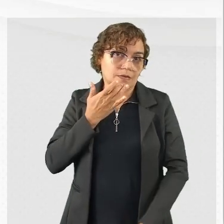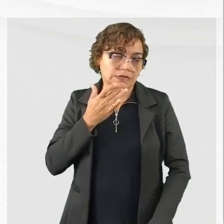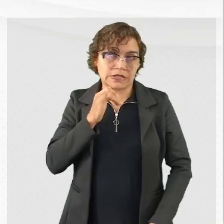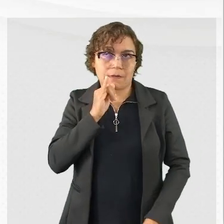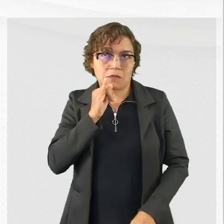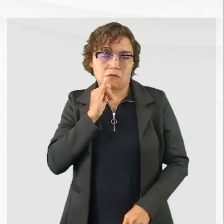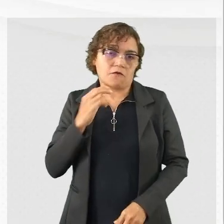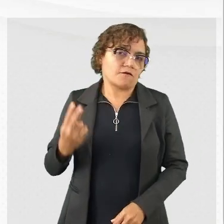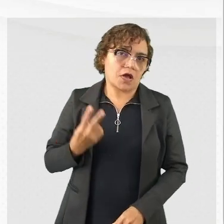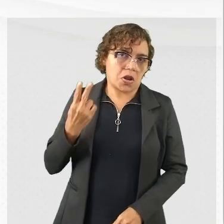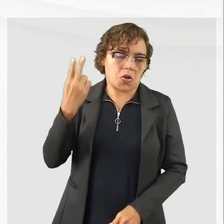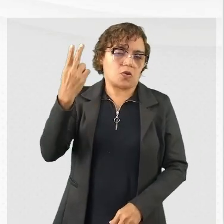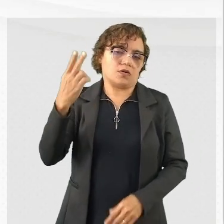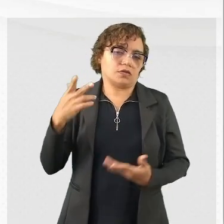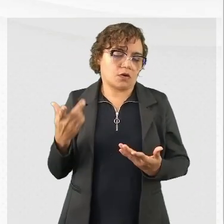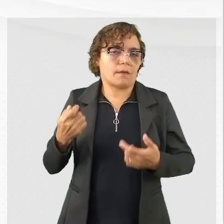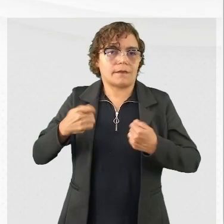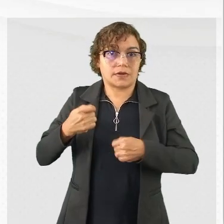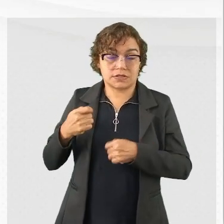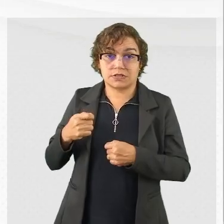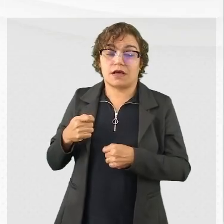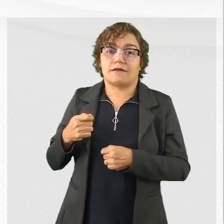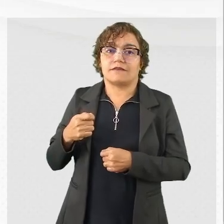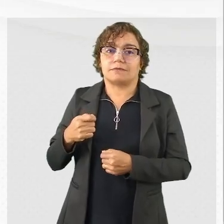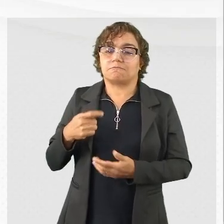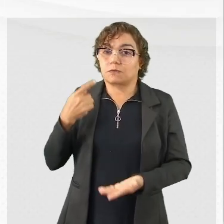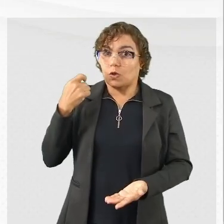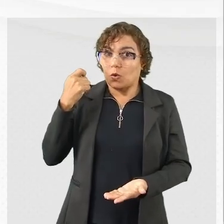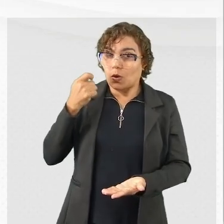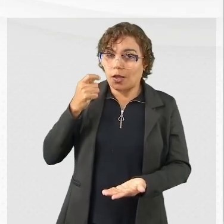ele tinha esses deveres, os donatários. Os